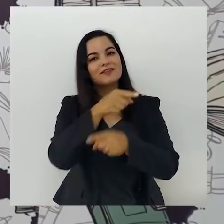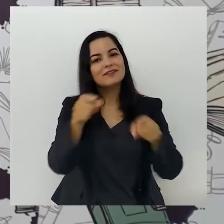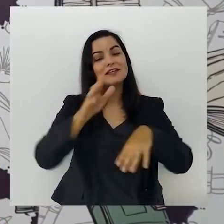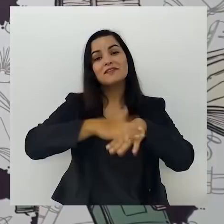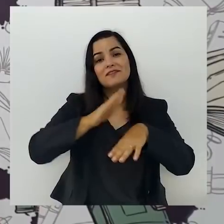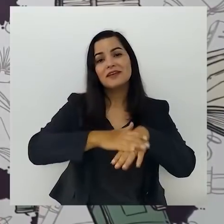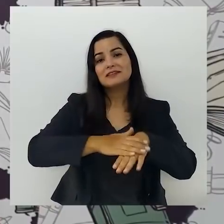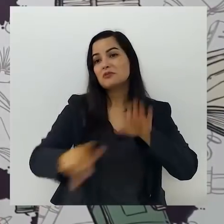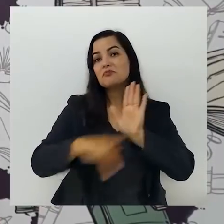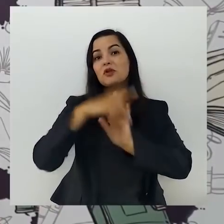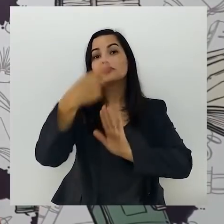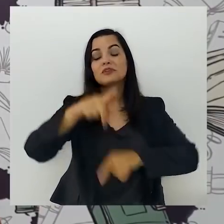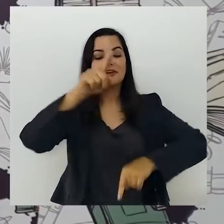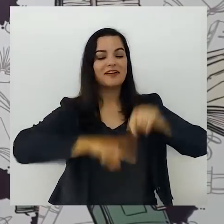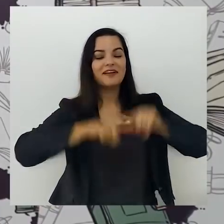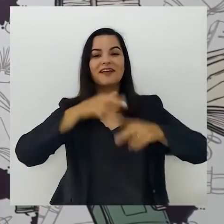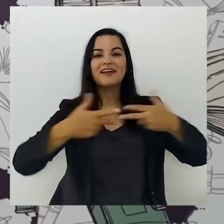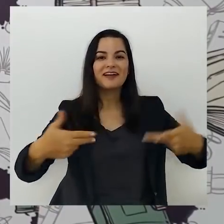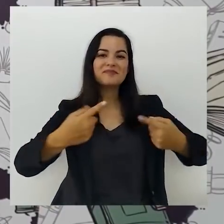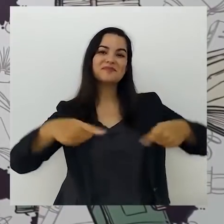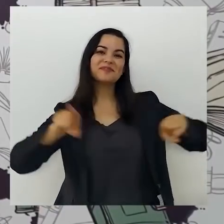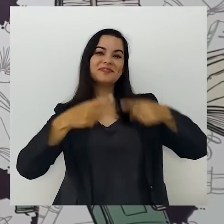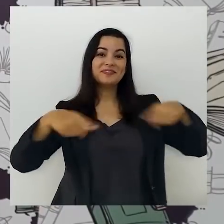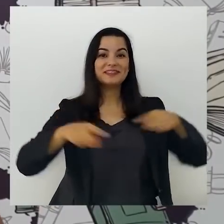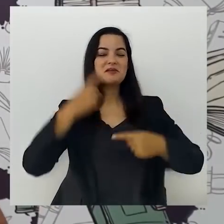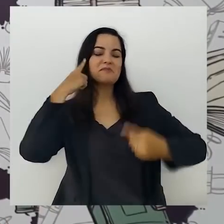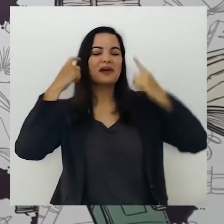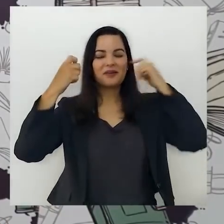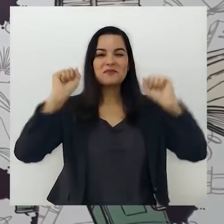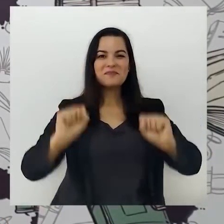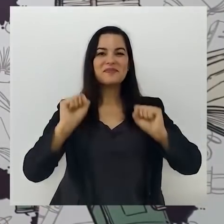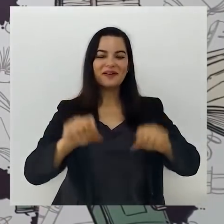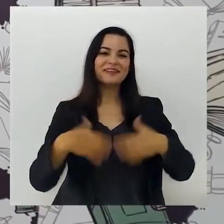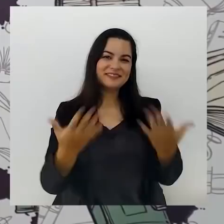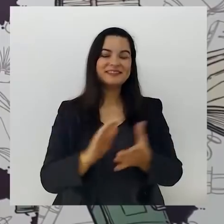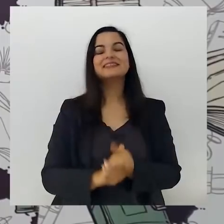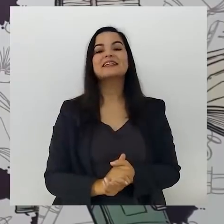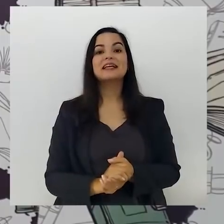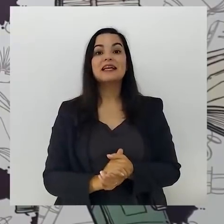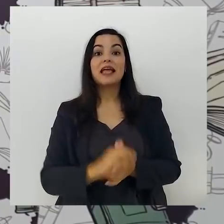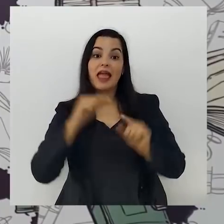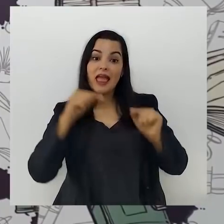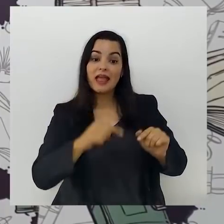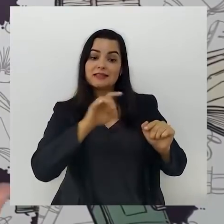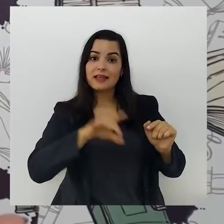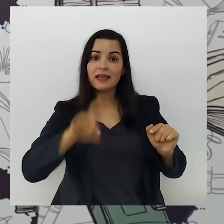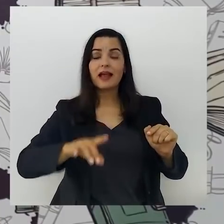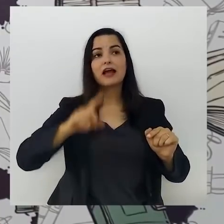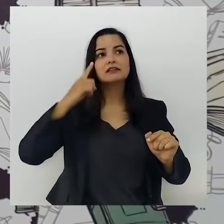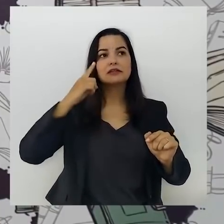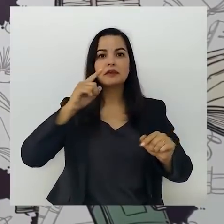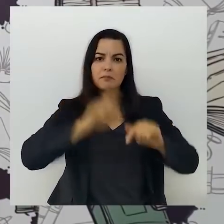um instrumento musical. É hora de fazer barulho, hein? Esses instrumentos, a nossa proposta é que